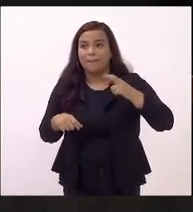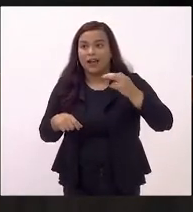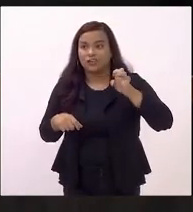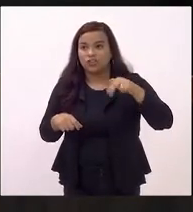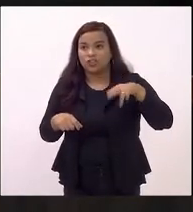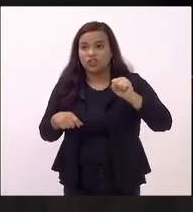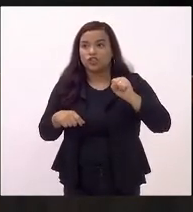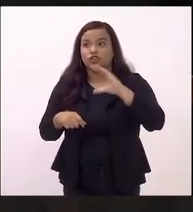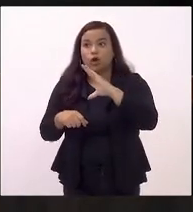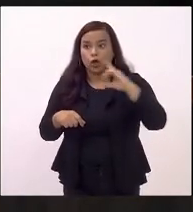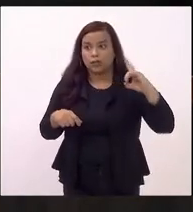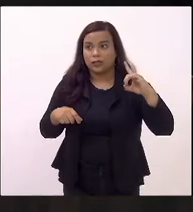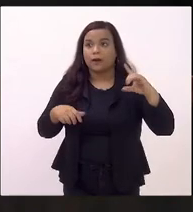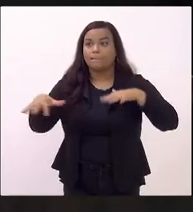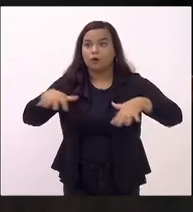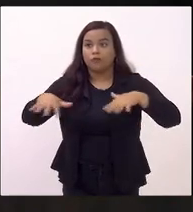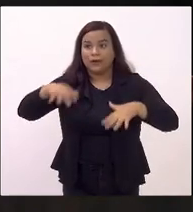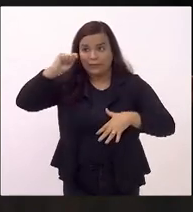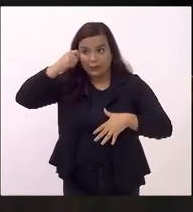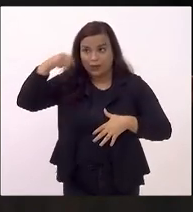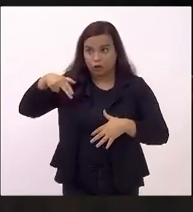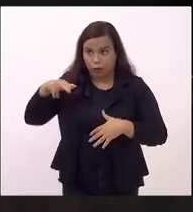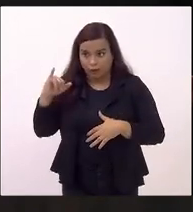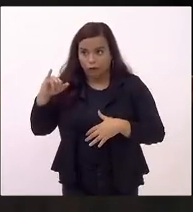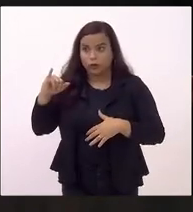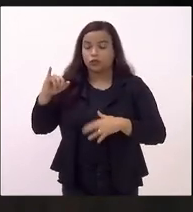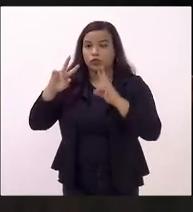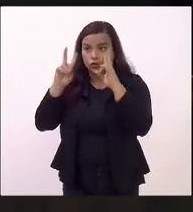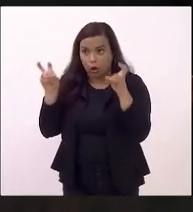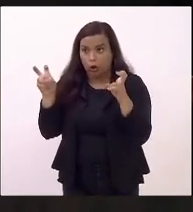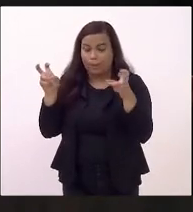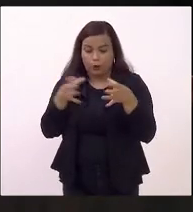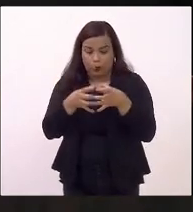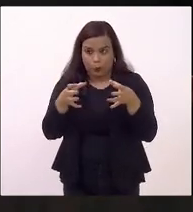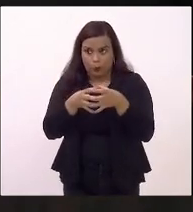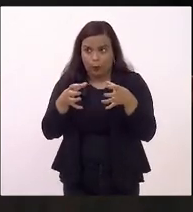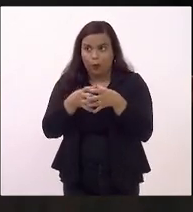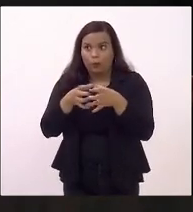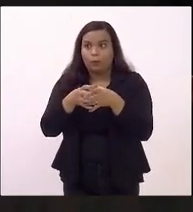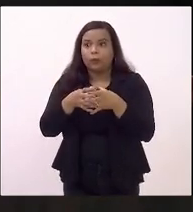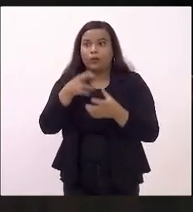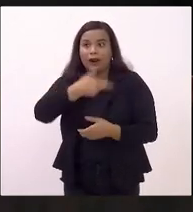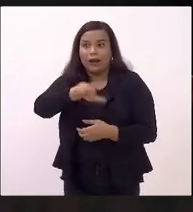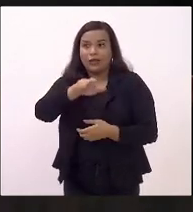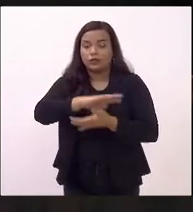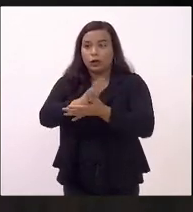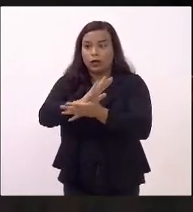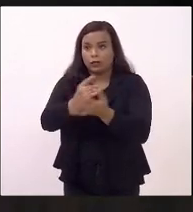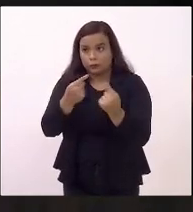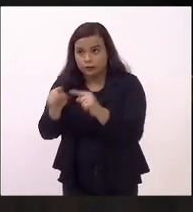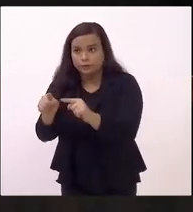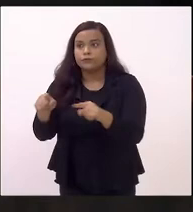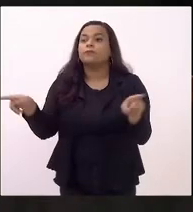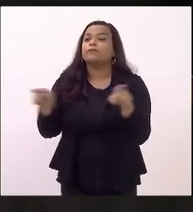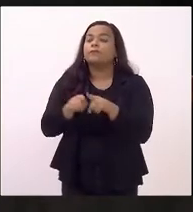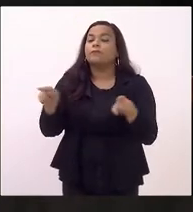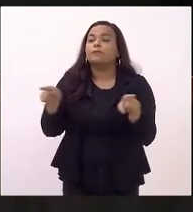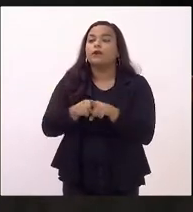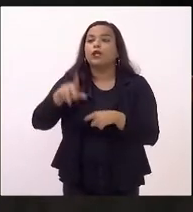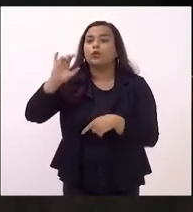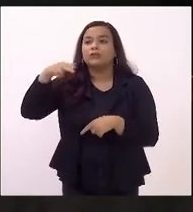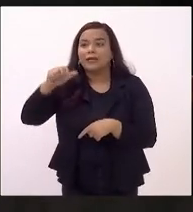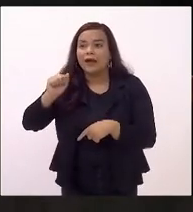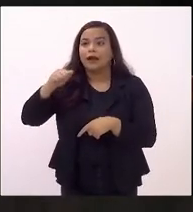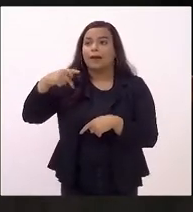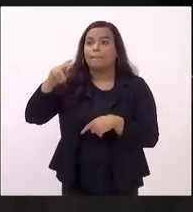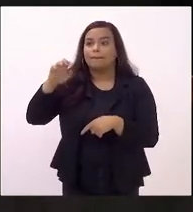Movimento Negro Unificado e da Comissão de Intolerância Religiosa, Luciana de Paula, da Polícia Federal, Vitor Duque,